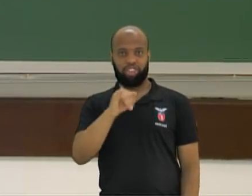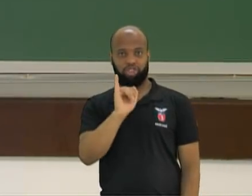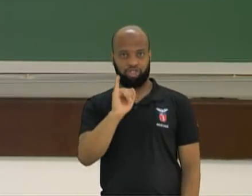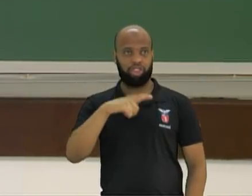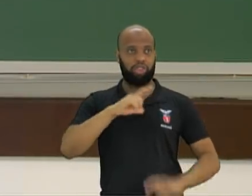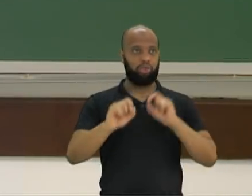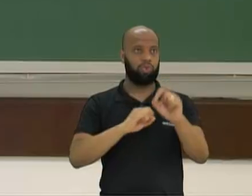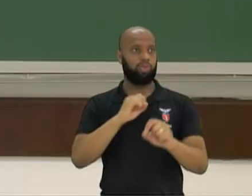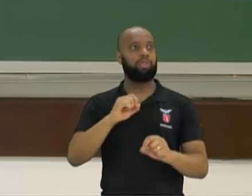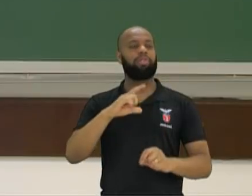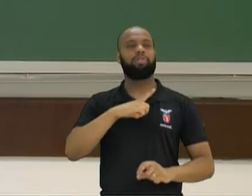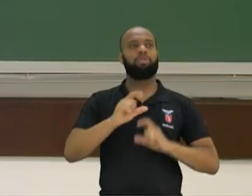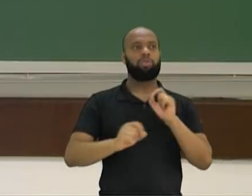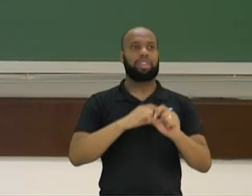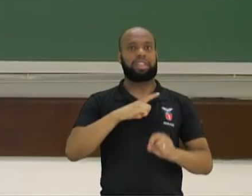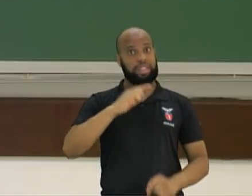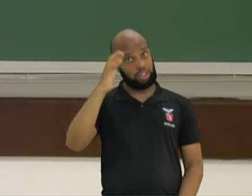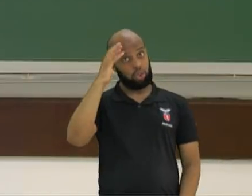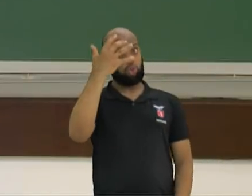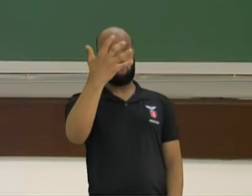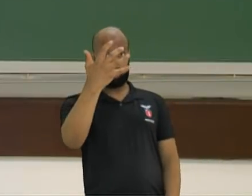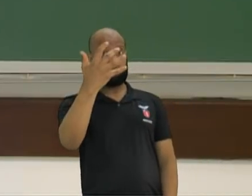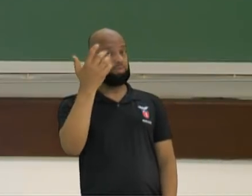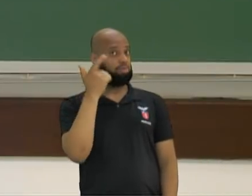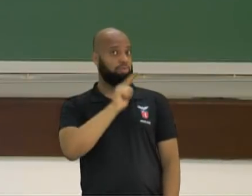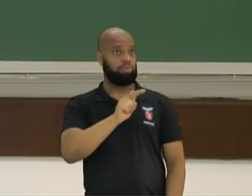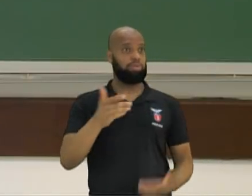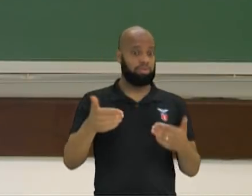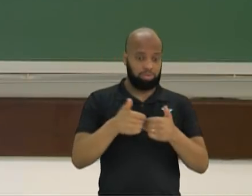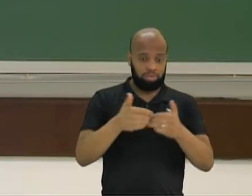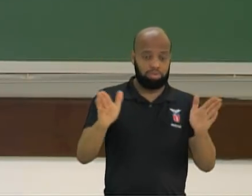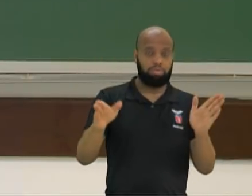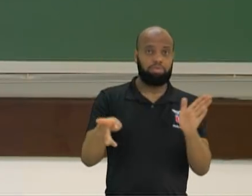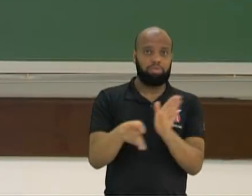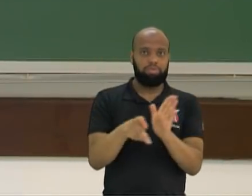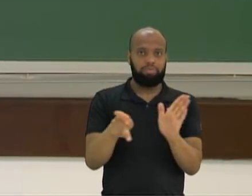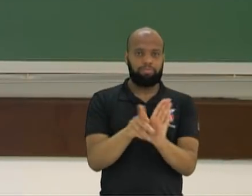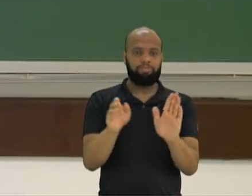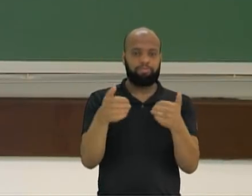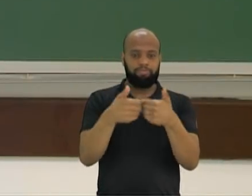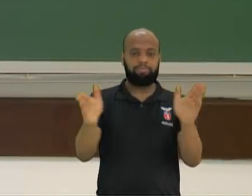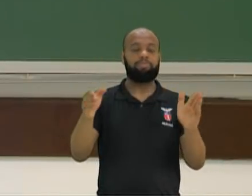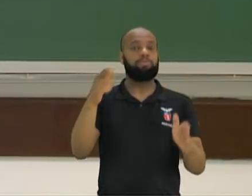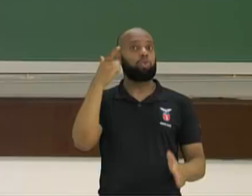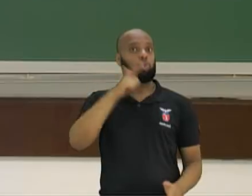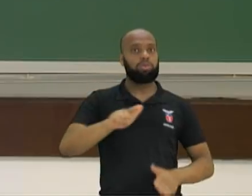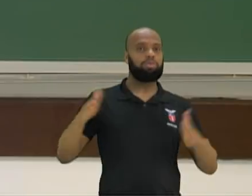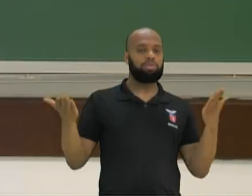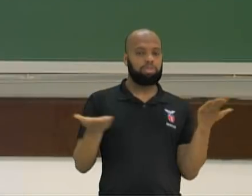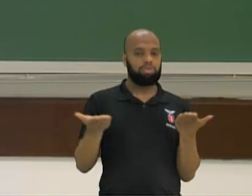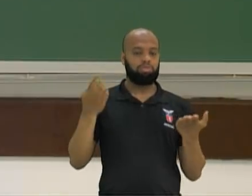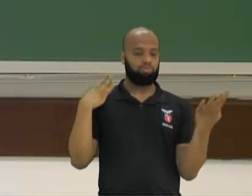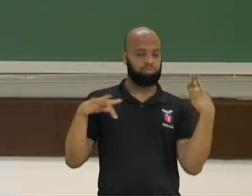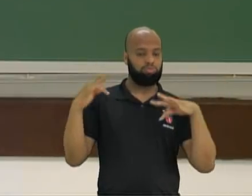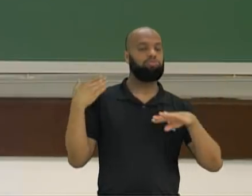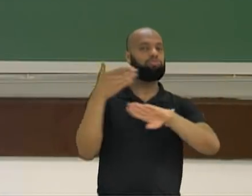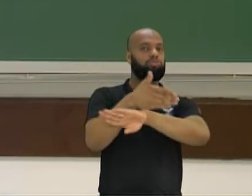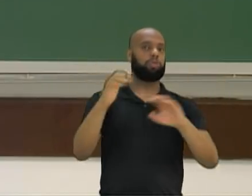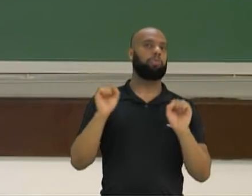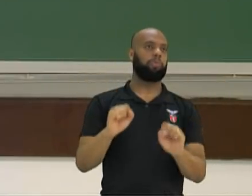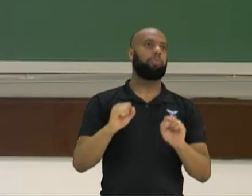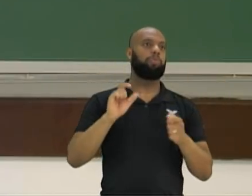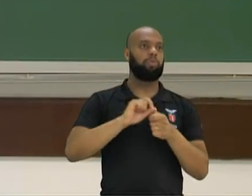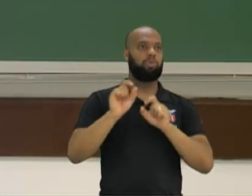tem encontrado uma solução para abrir as fronteiras e receber turistas. O que eles fizeram?